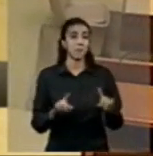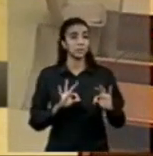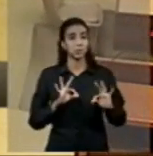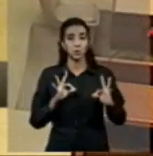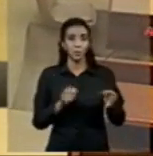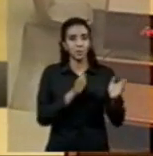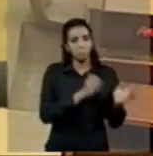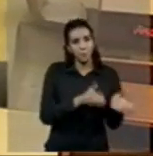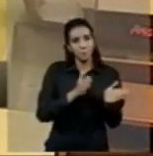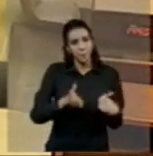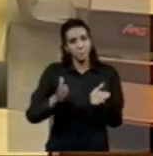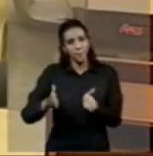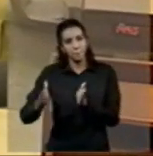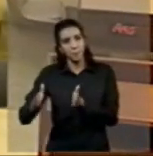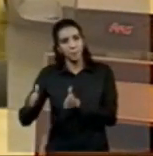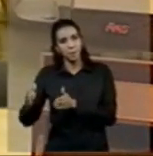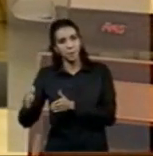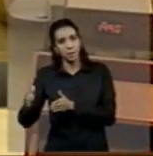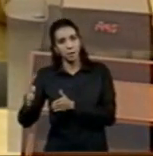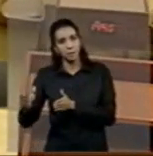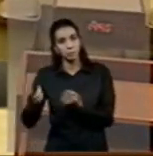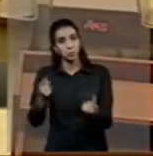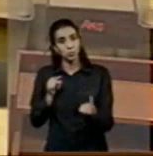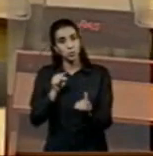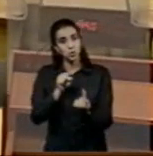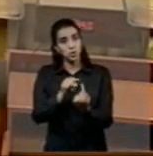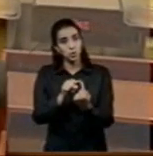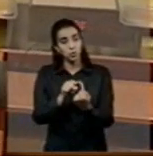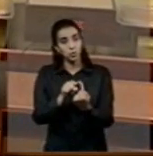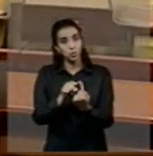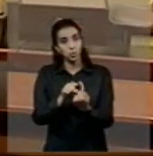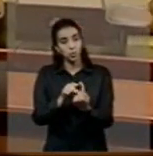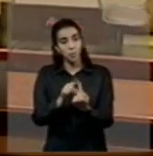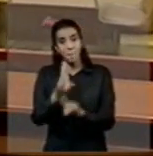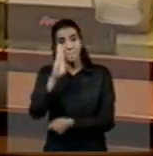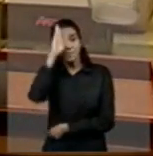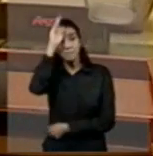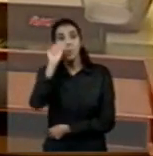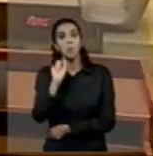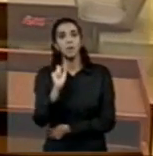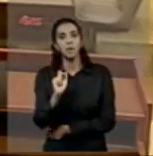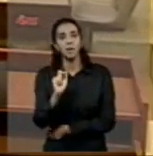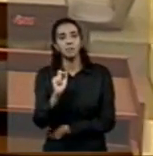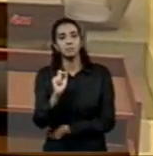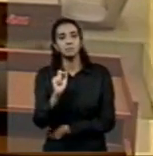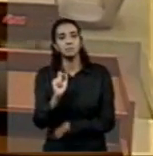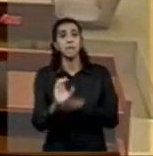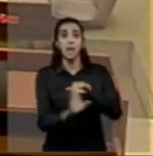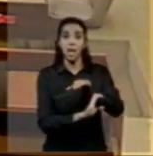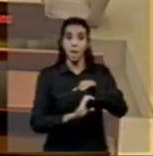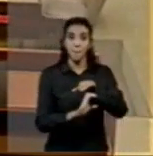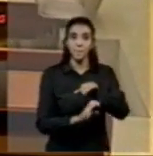as etapas têm uma única finalidade: conseguir que a empresa produza e